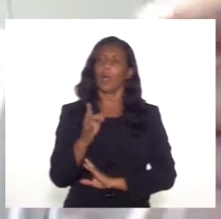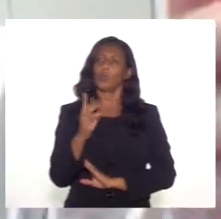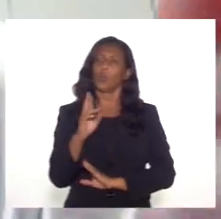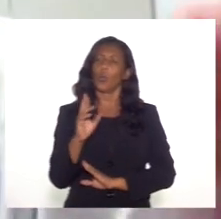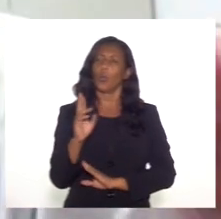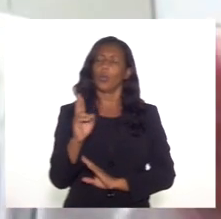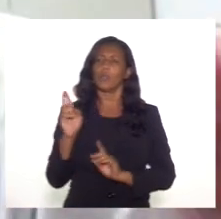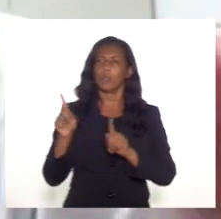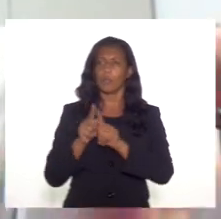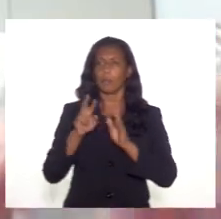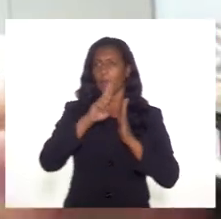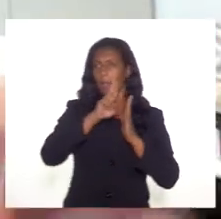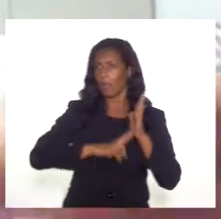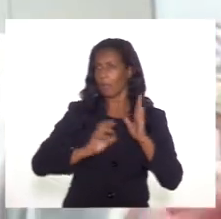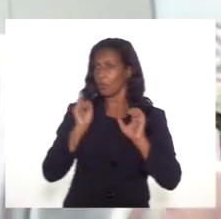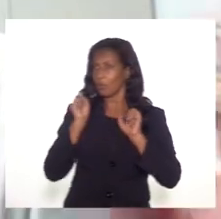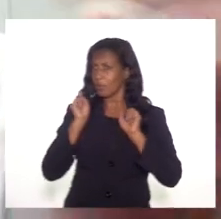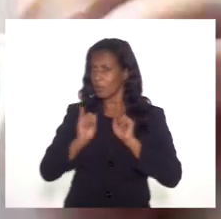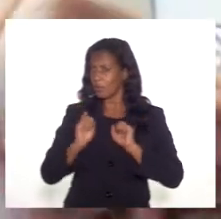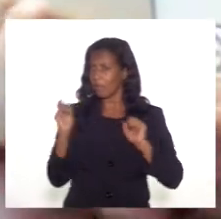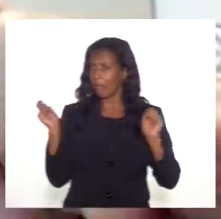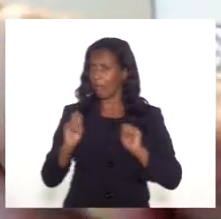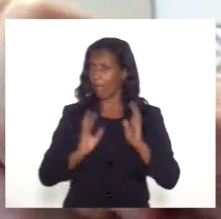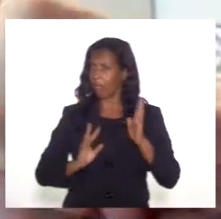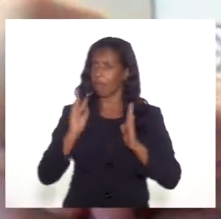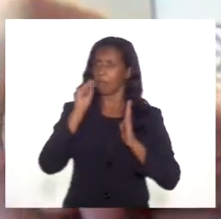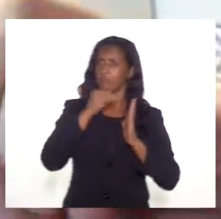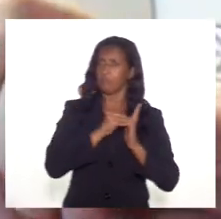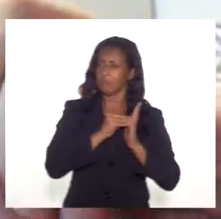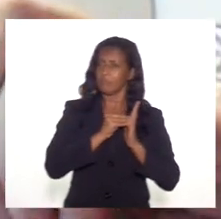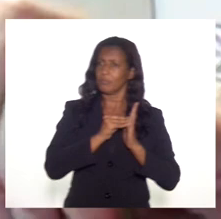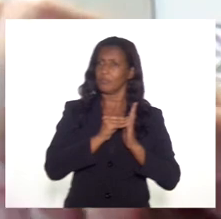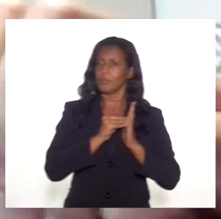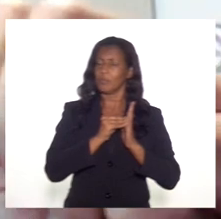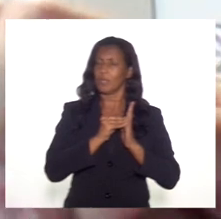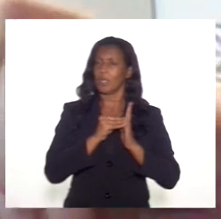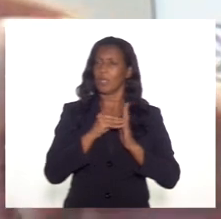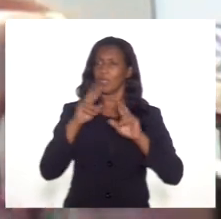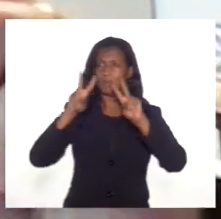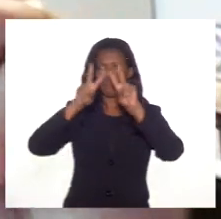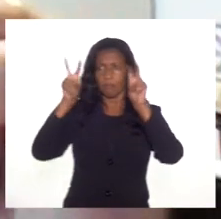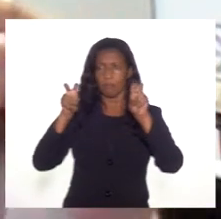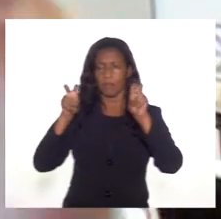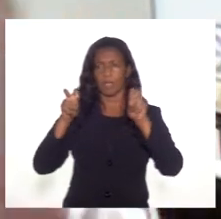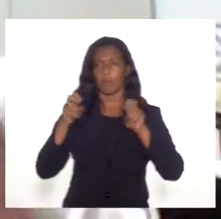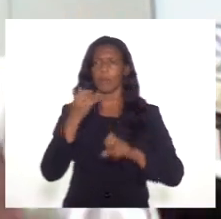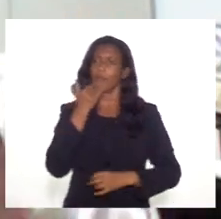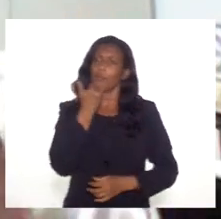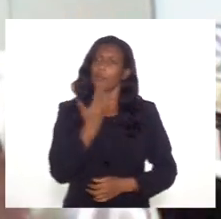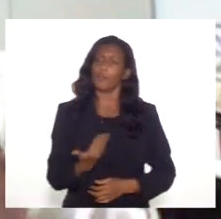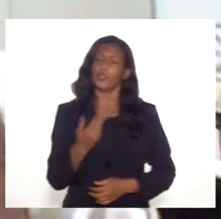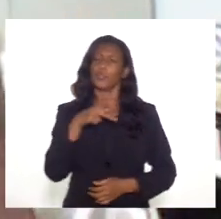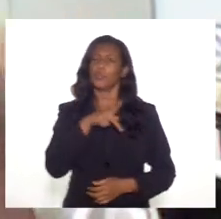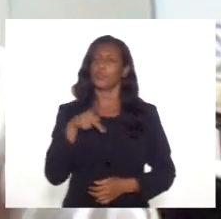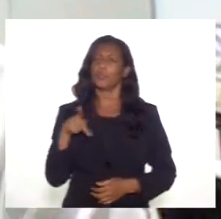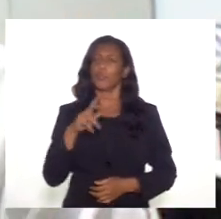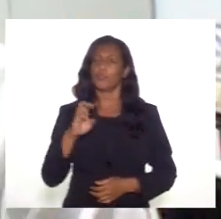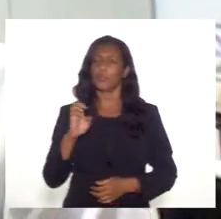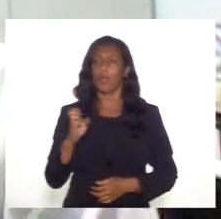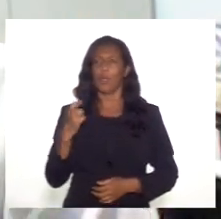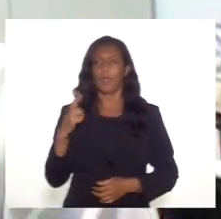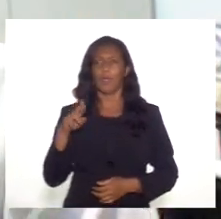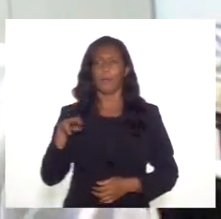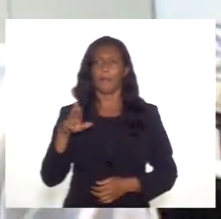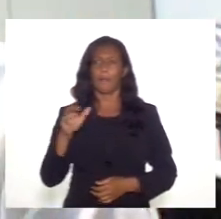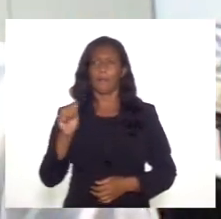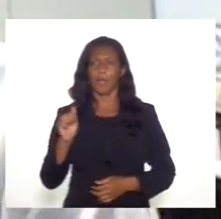relator se seria possível incorporar esse ponto que foi uma demanda do professor Hermano Castro e